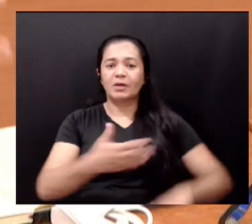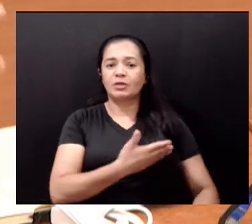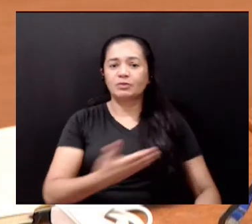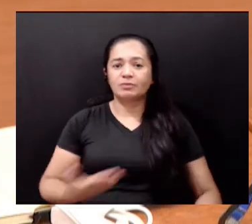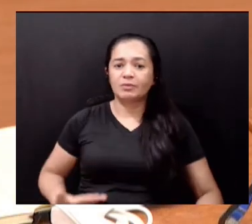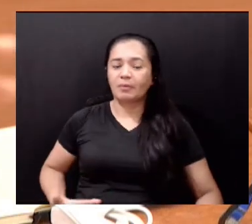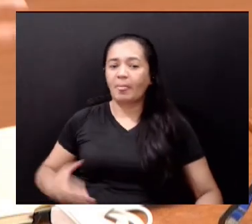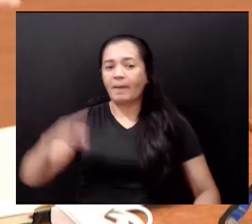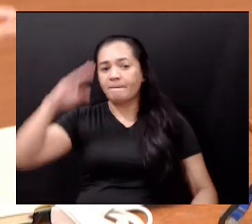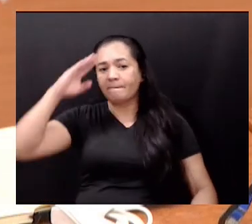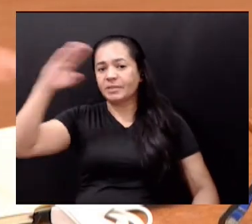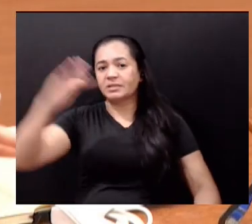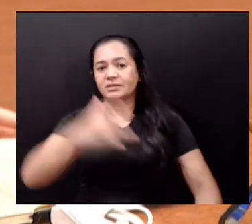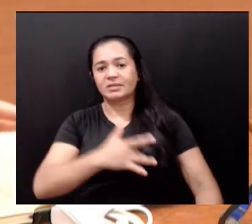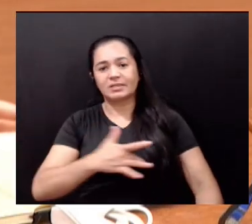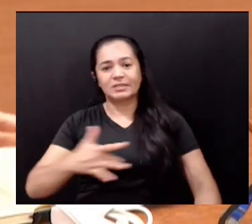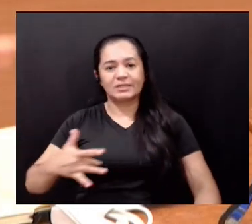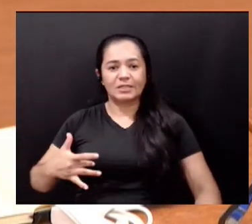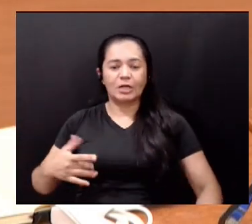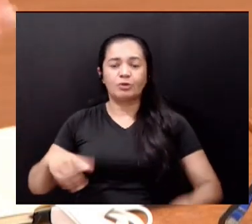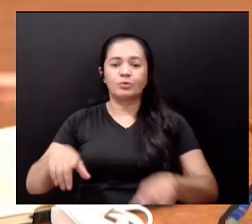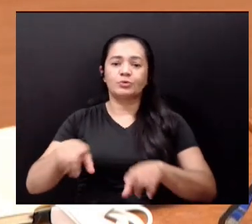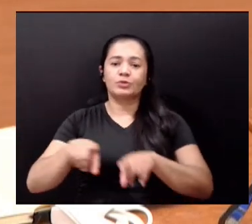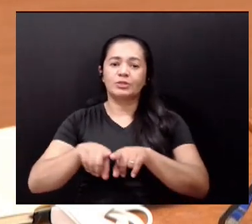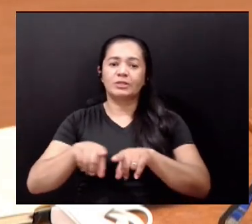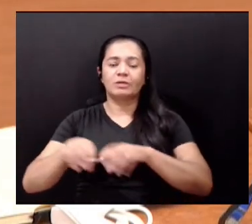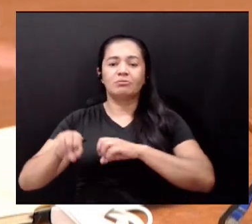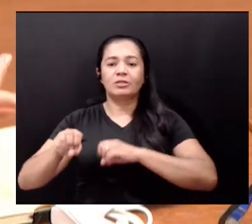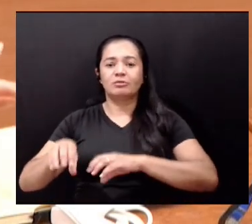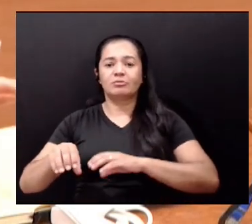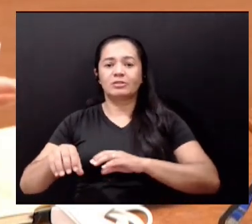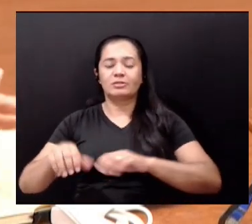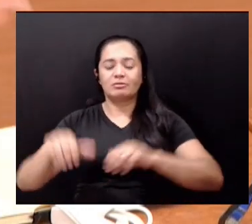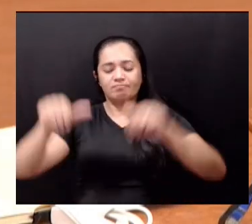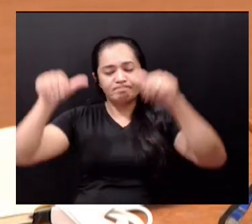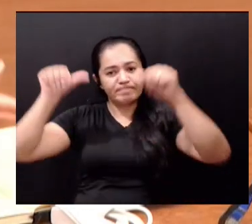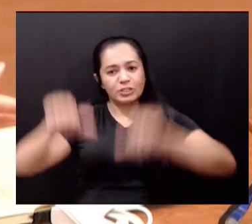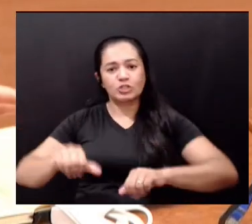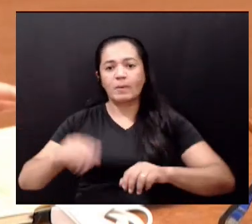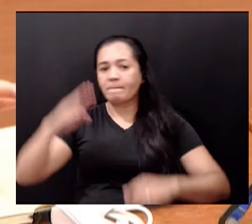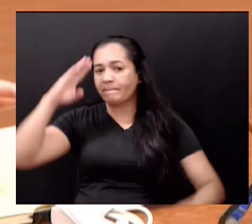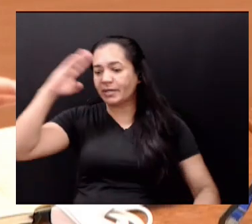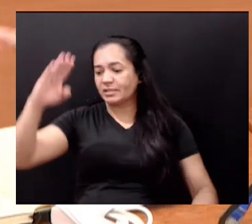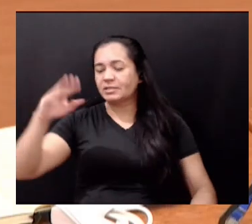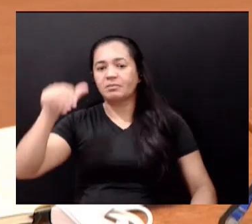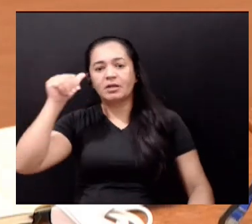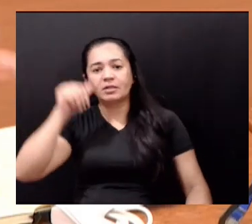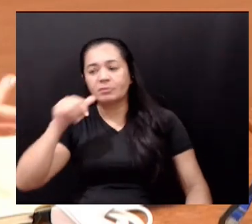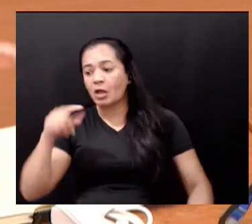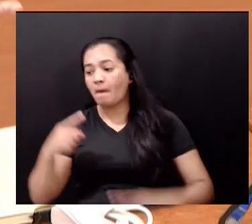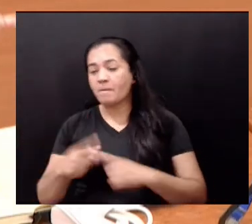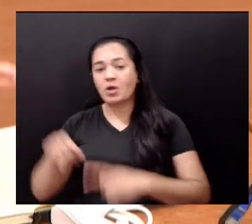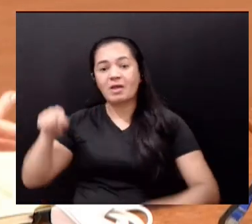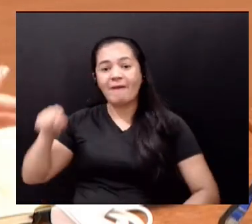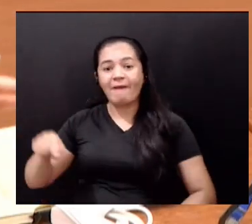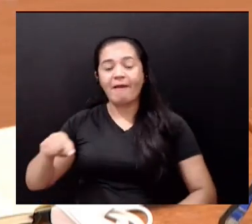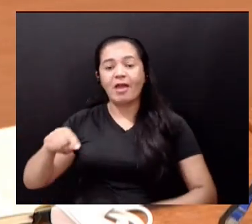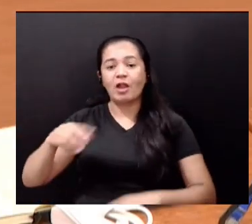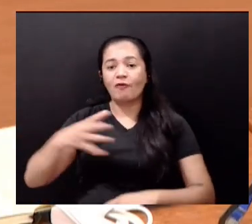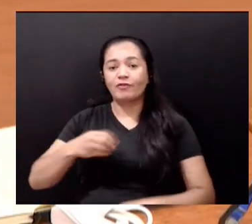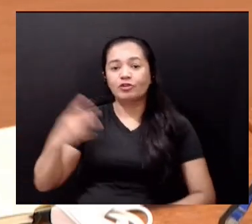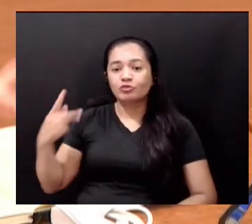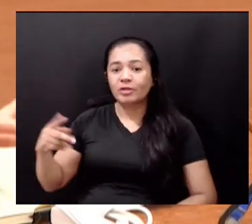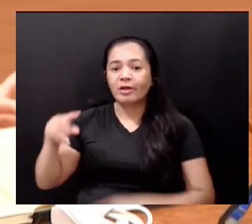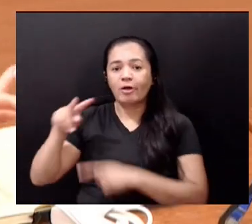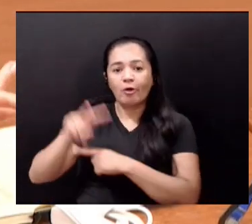educação, impacta, sobretudo, as mulheres, porque são as mulheres que cuidam dos filhos, que faltam ao trabalho para poder ficar com o filho doente,